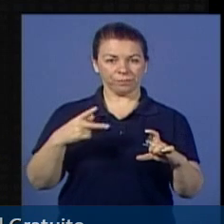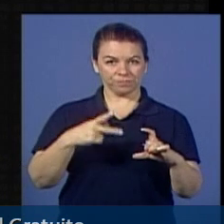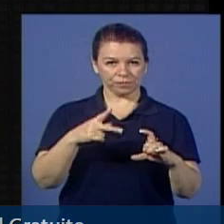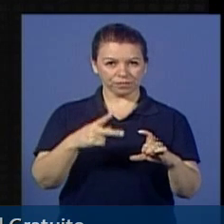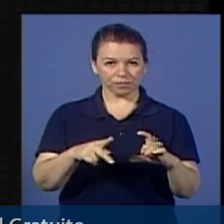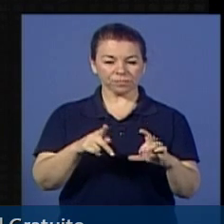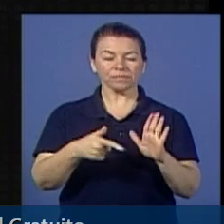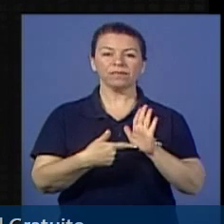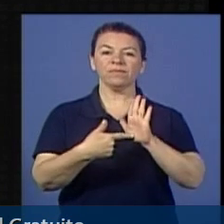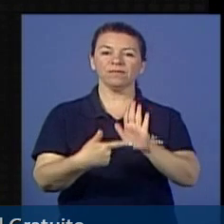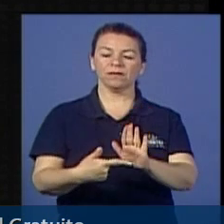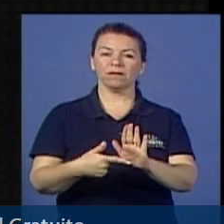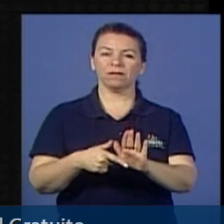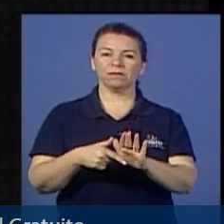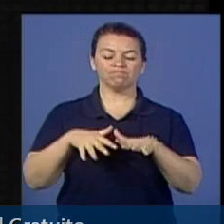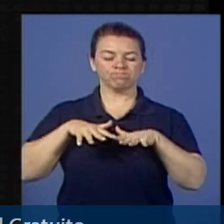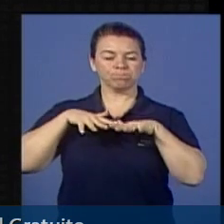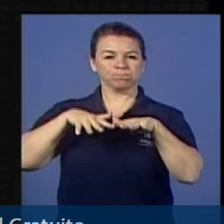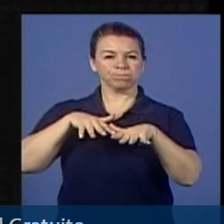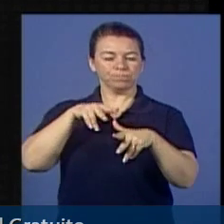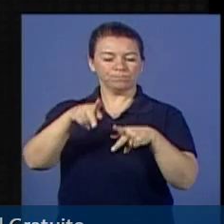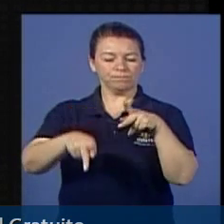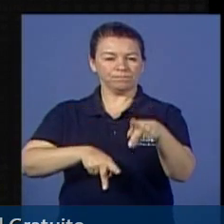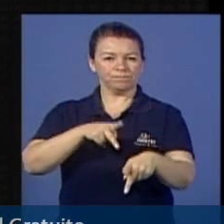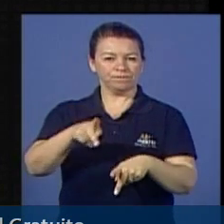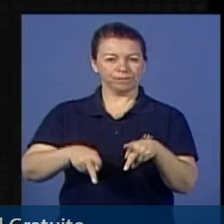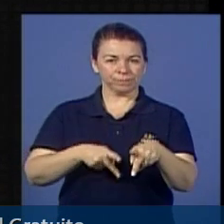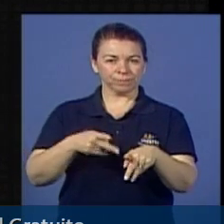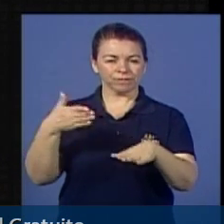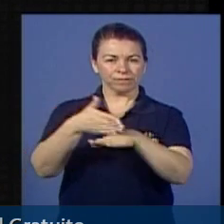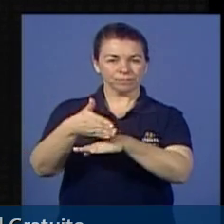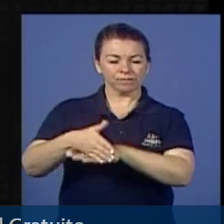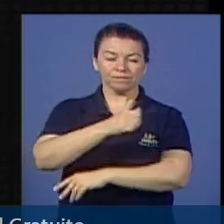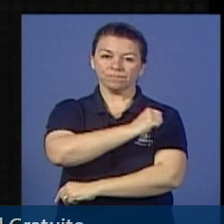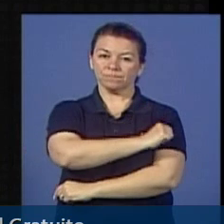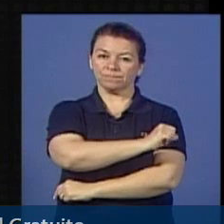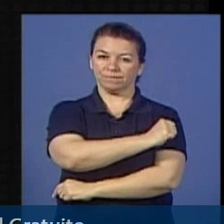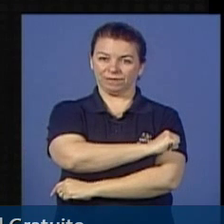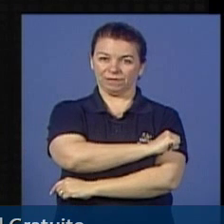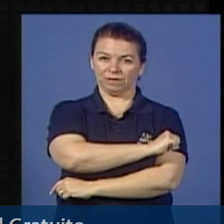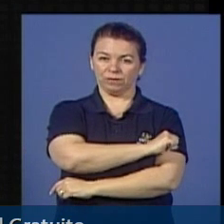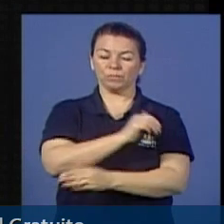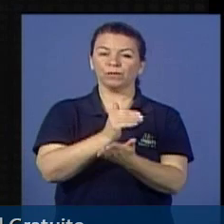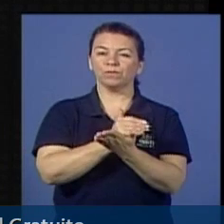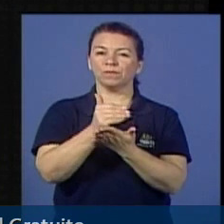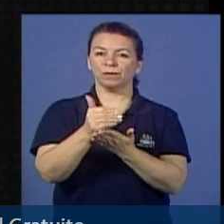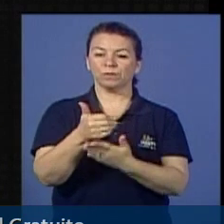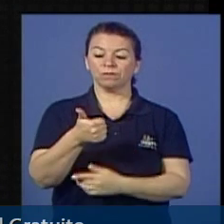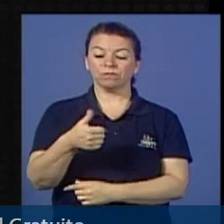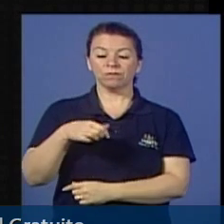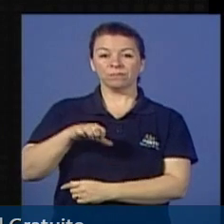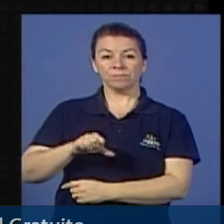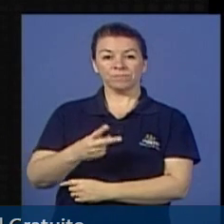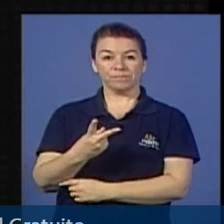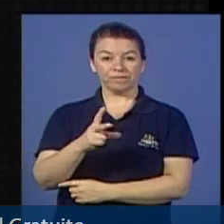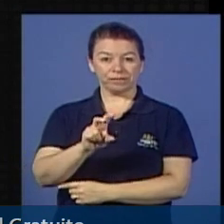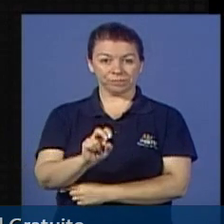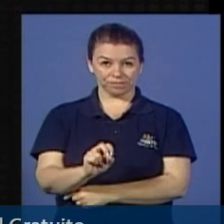as manifestações nas ruas da cidade do Rio de Janeiro, na primeira década do século XX, que